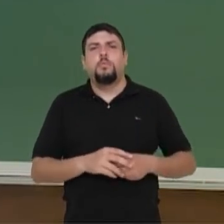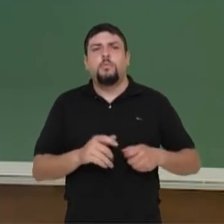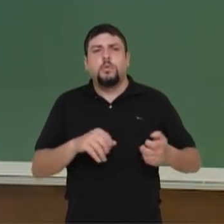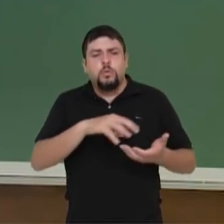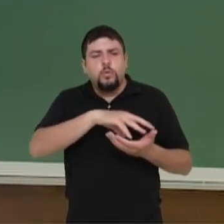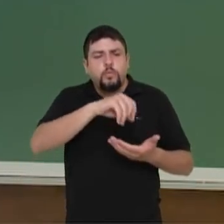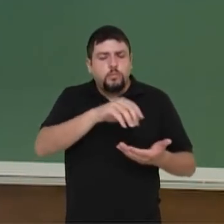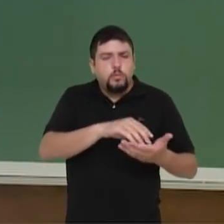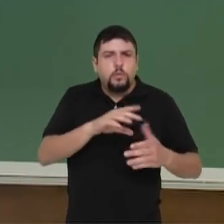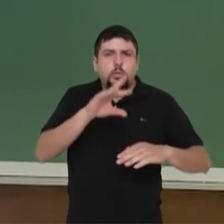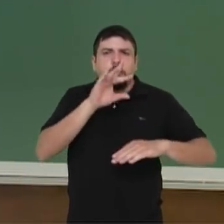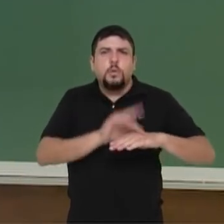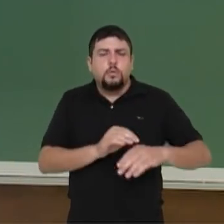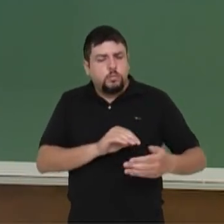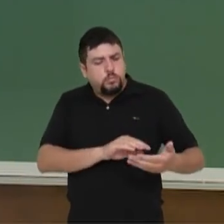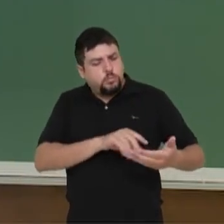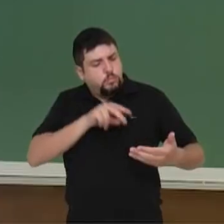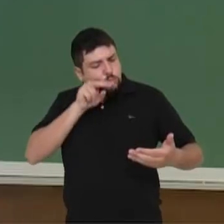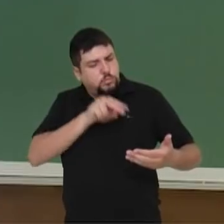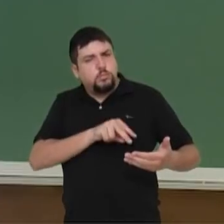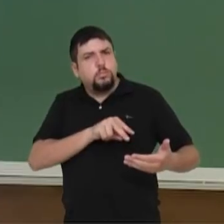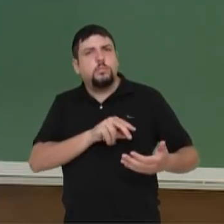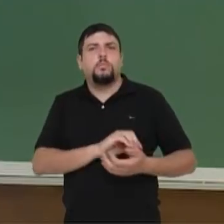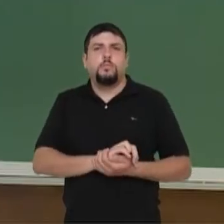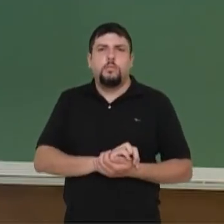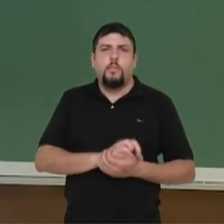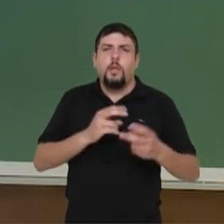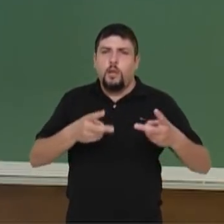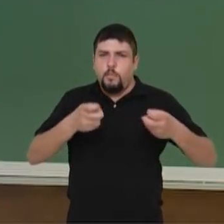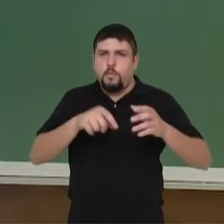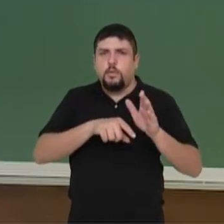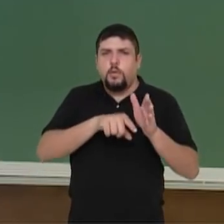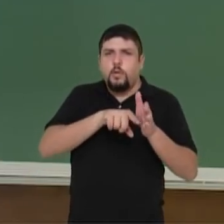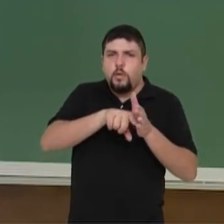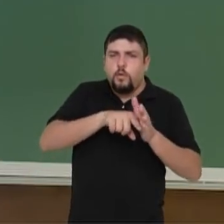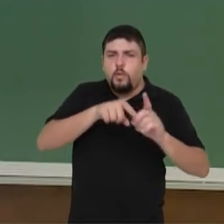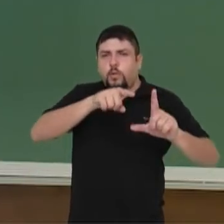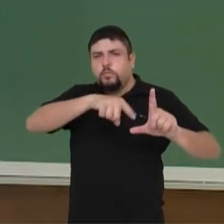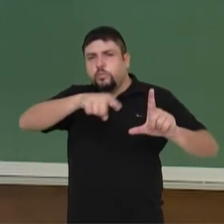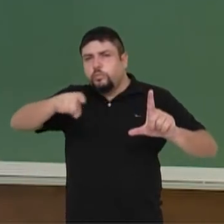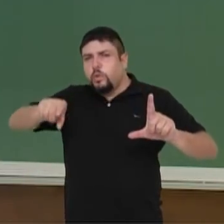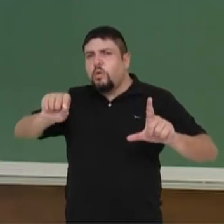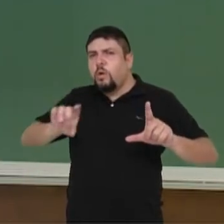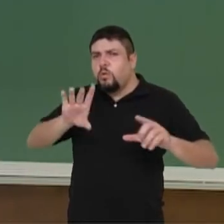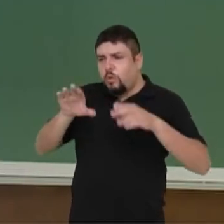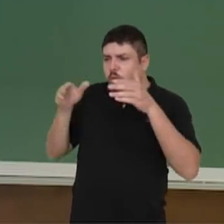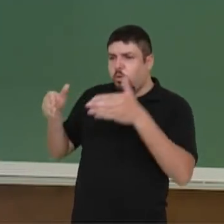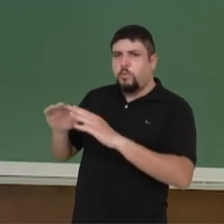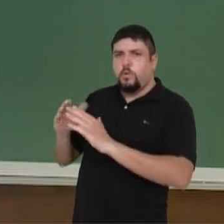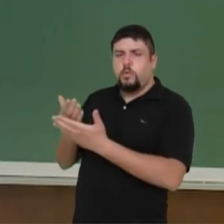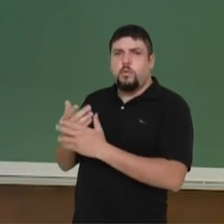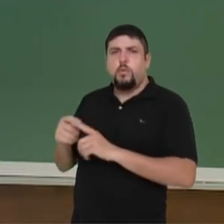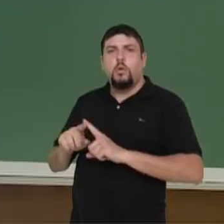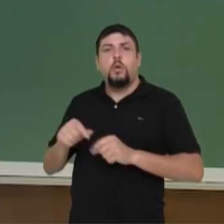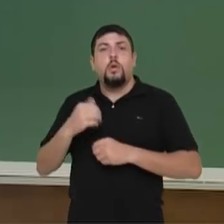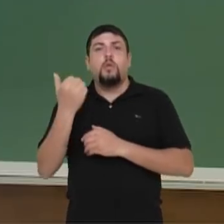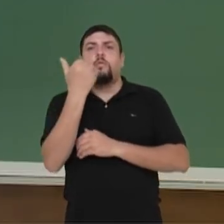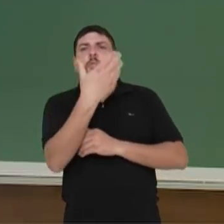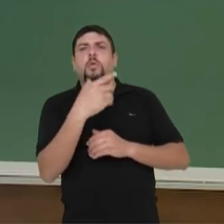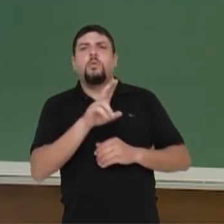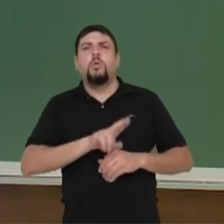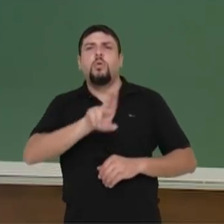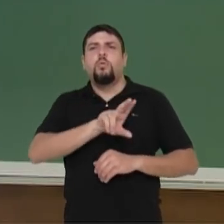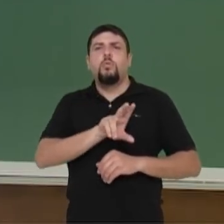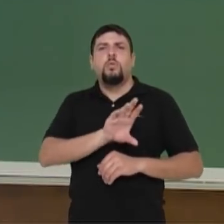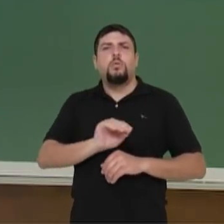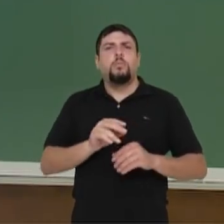no rótulo. Tá bom? Então, perceba que a estatística não está vinculada só a coisas da escola. Em todo o cotidiano aparecem questões que são resolvidas